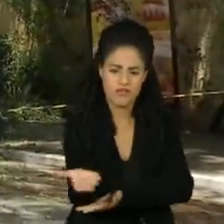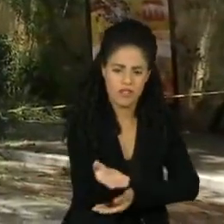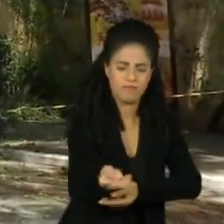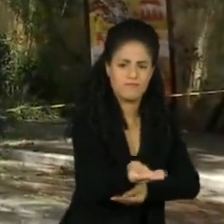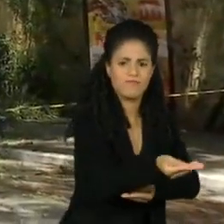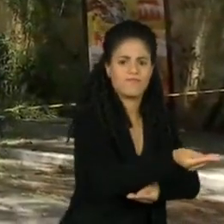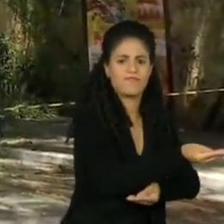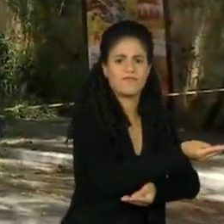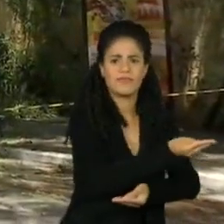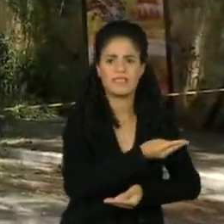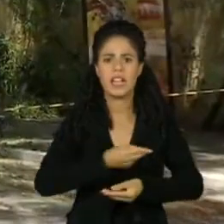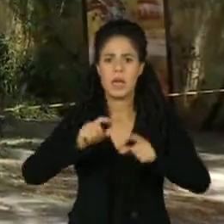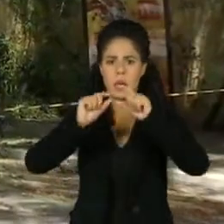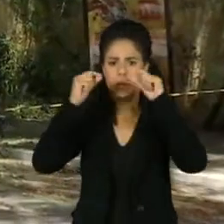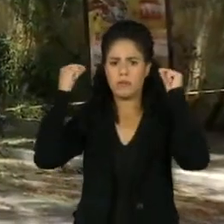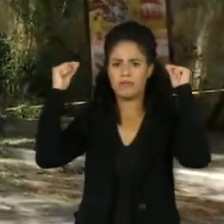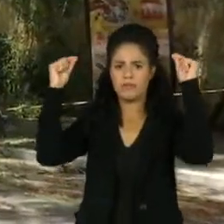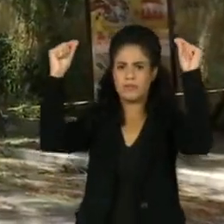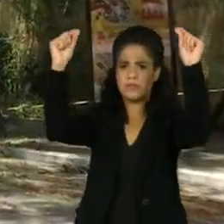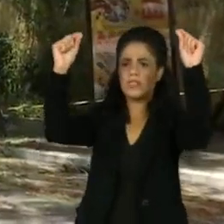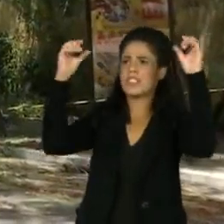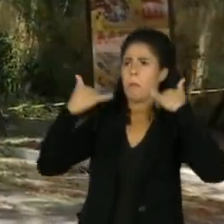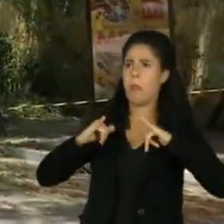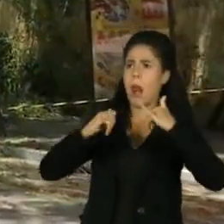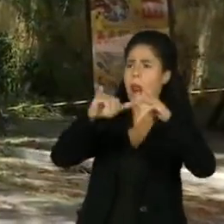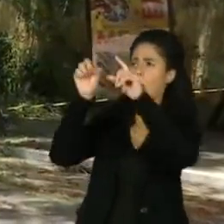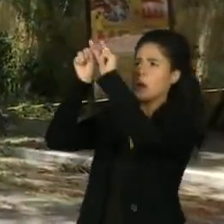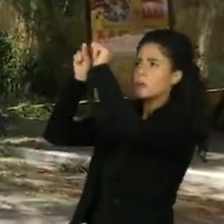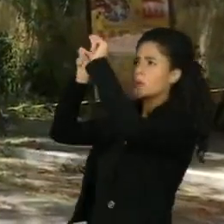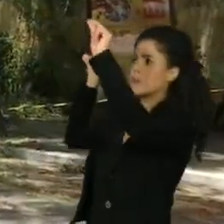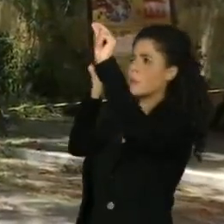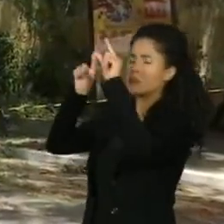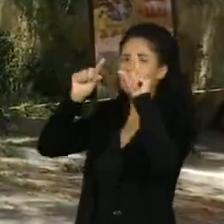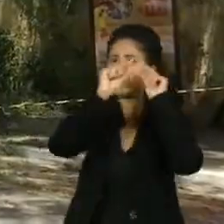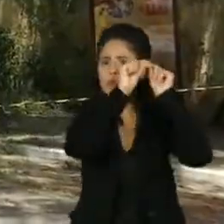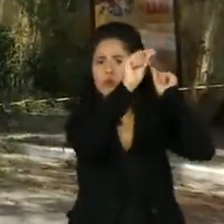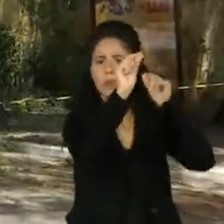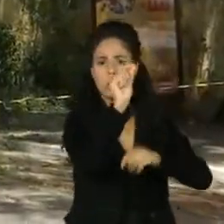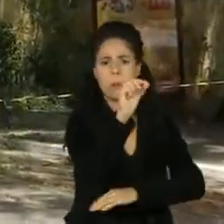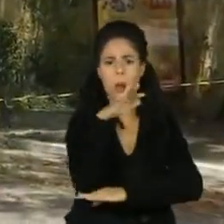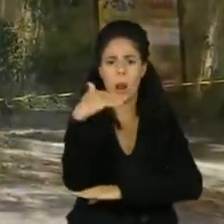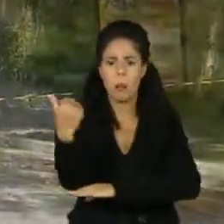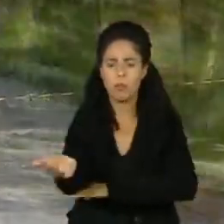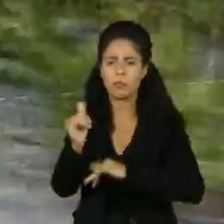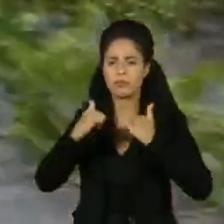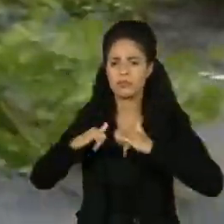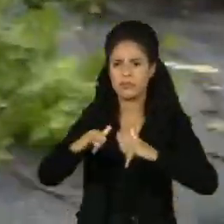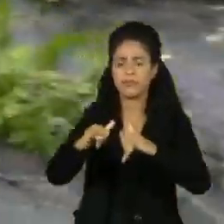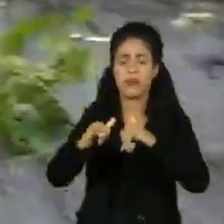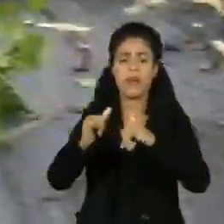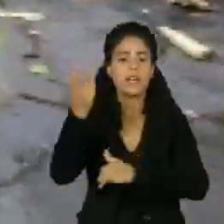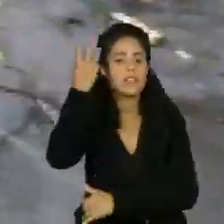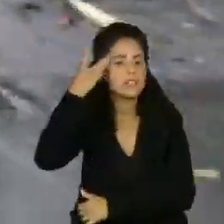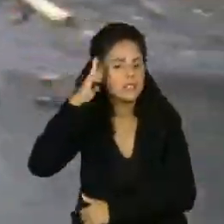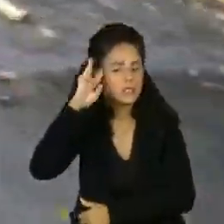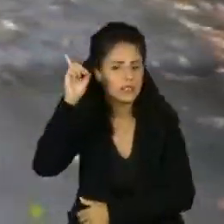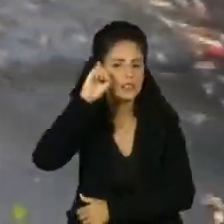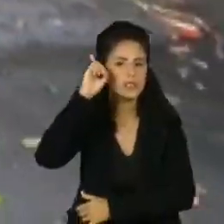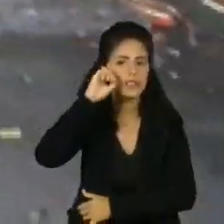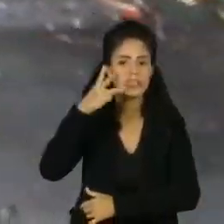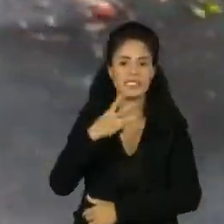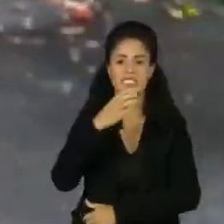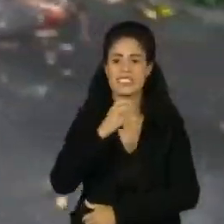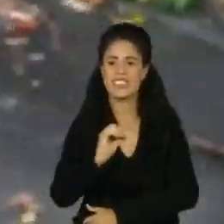caíram sobre a fiação elétrica. Segundo a Enel, a concessionária de energia de São Paulo, nos últimos 3 dias, houve queda de pelo menos